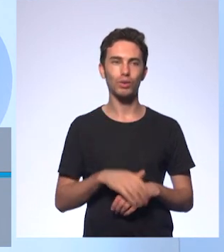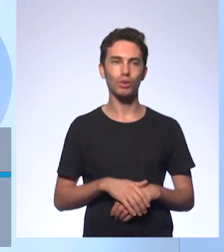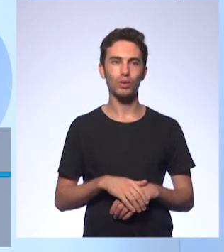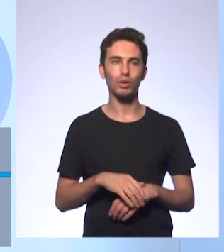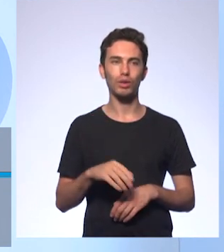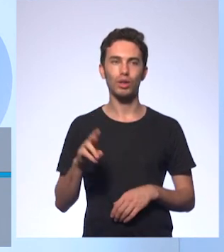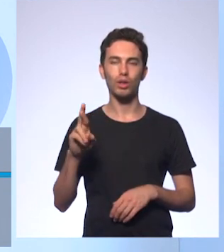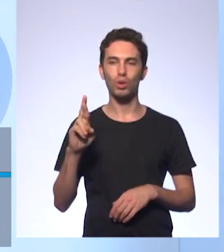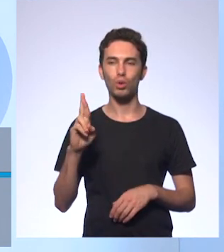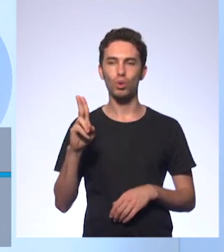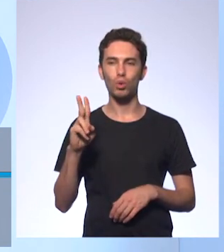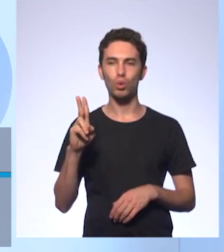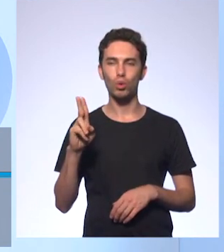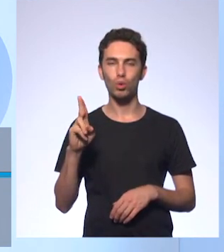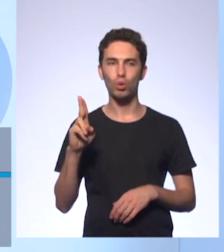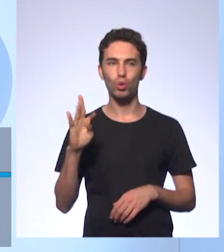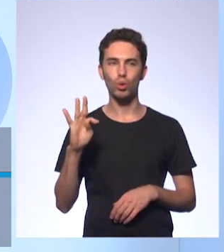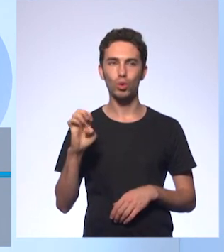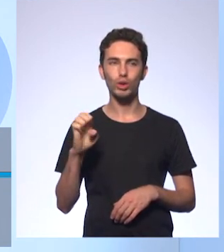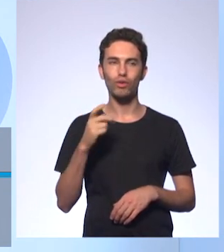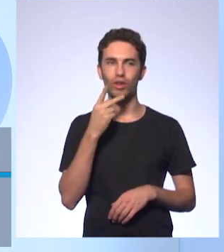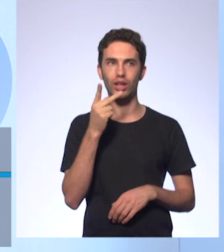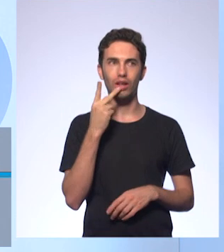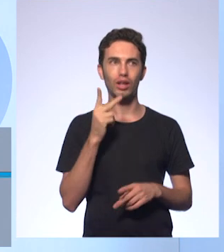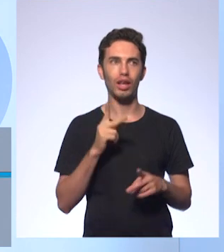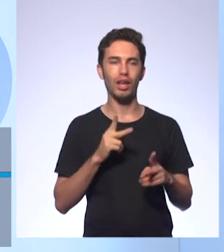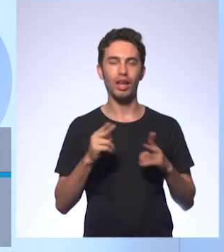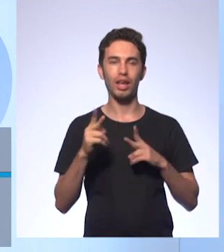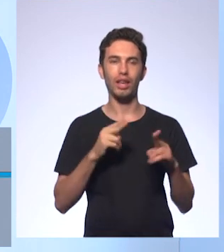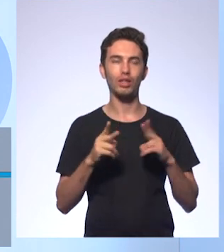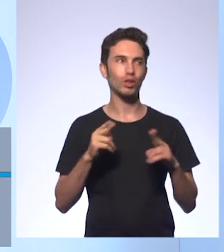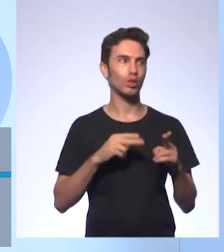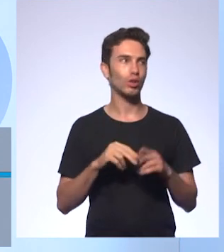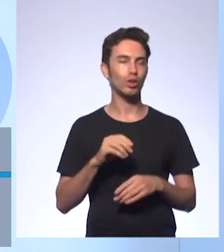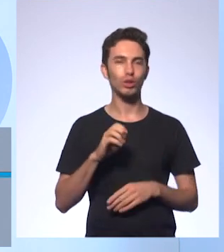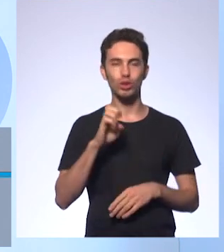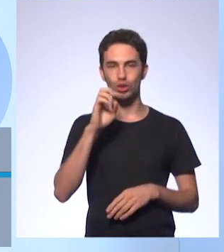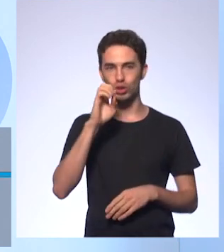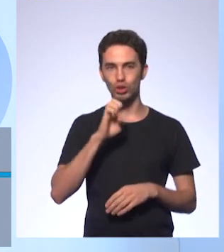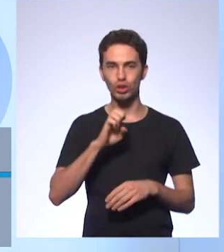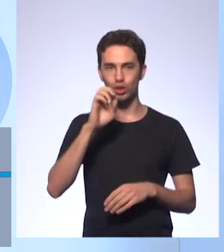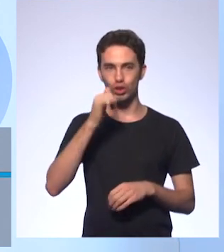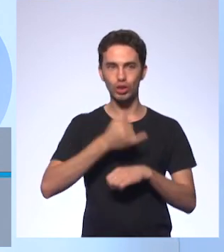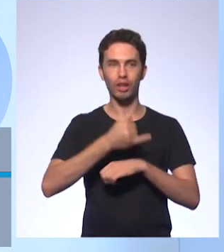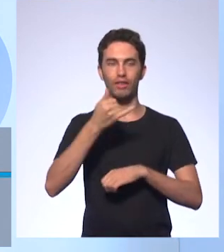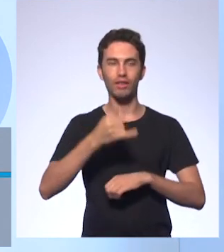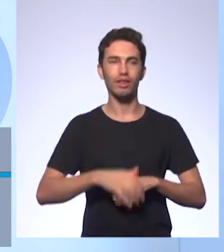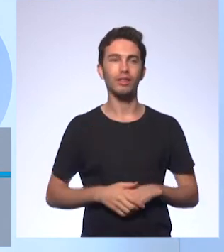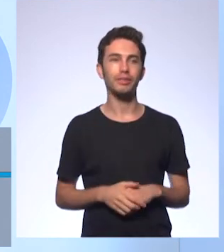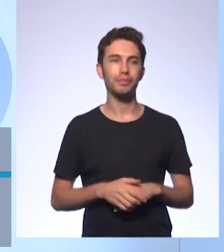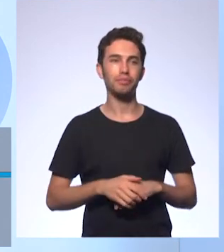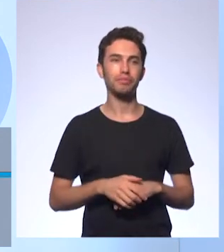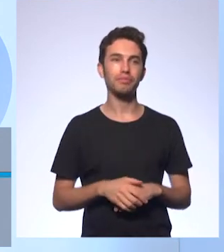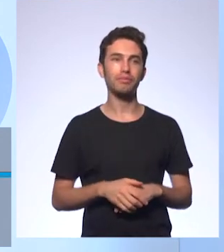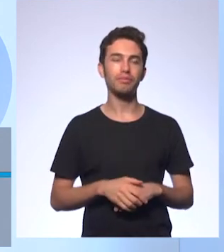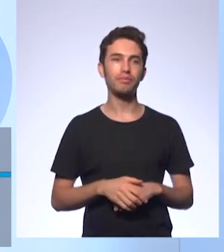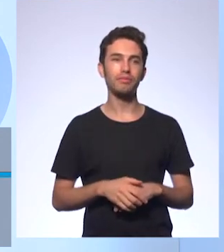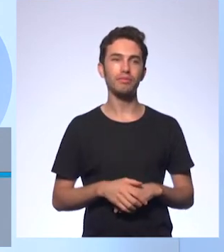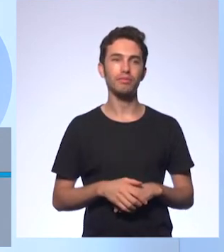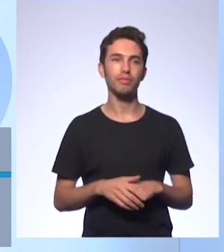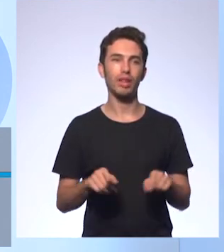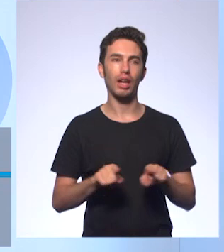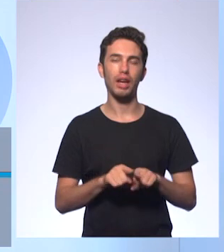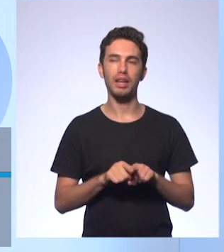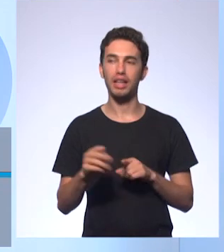aluna Ruth, todos falando editor-chefe. O aluno Gilberto mandou aqui a resposta, mas aí ele não acertou, e eu então não vou falar para